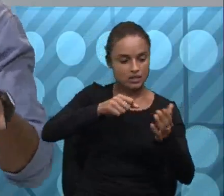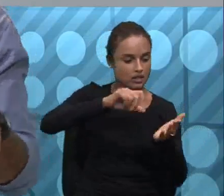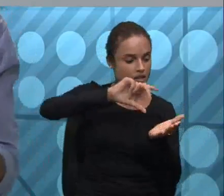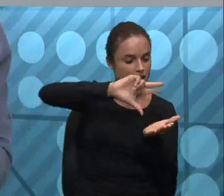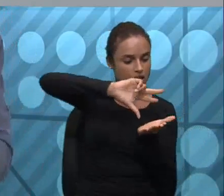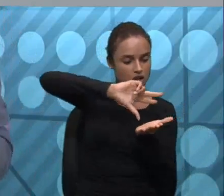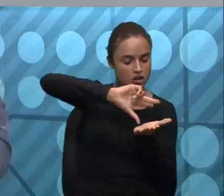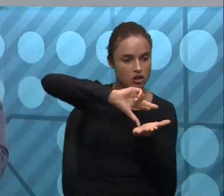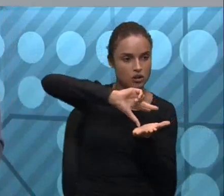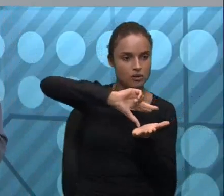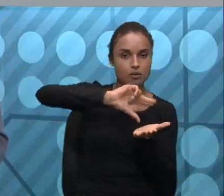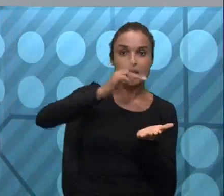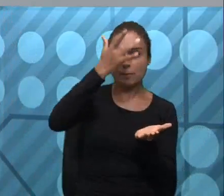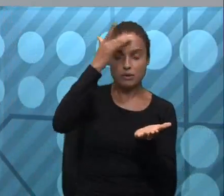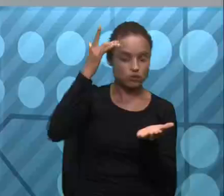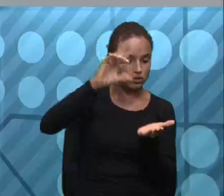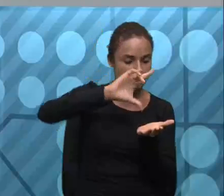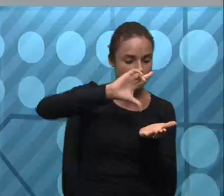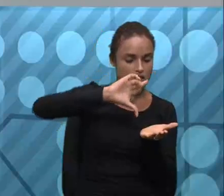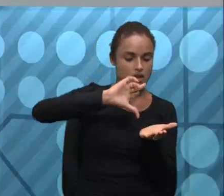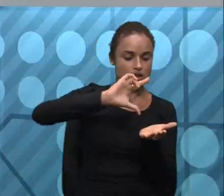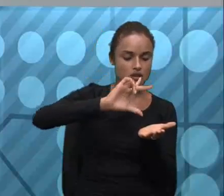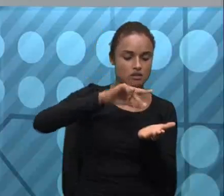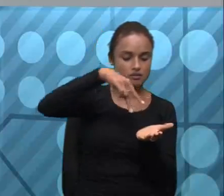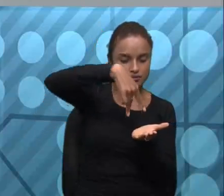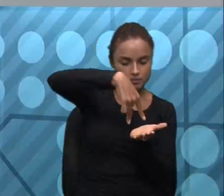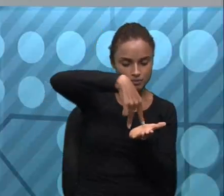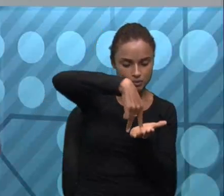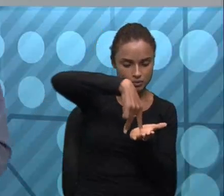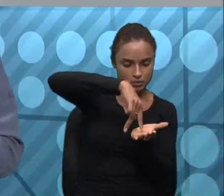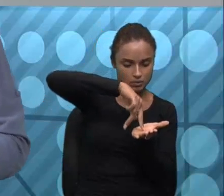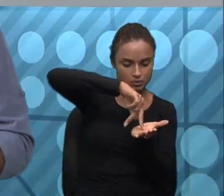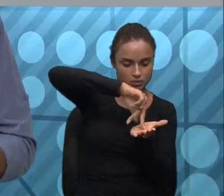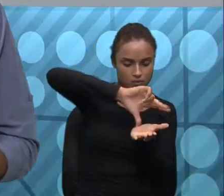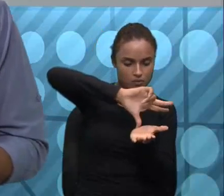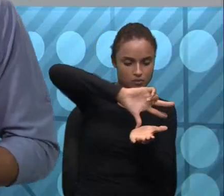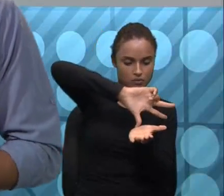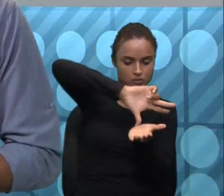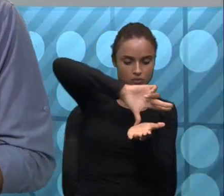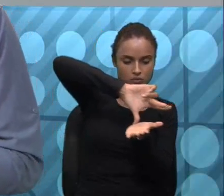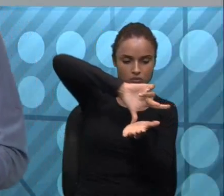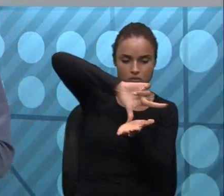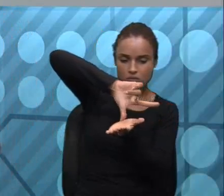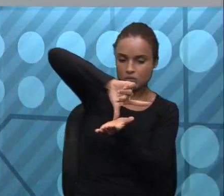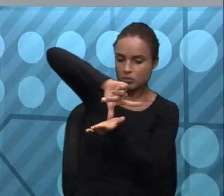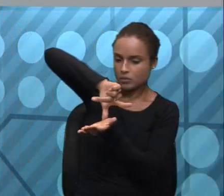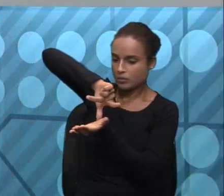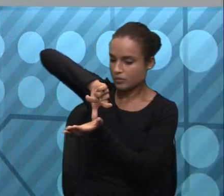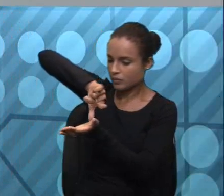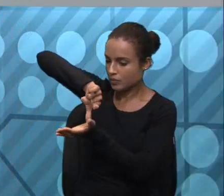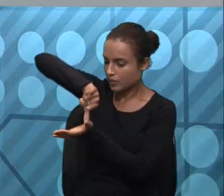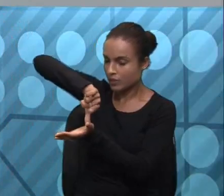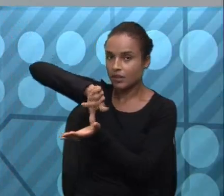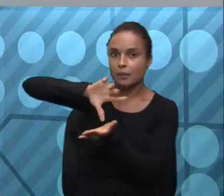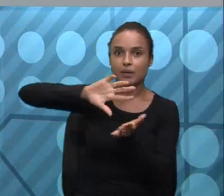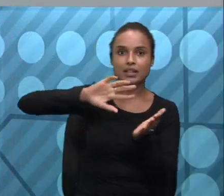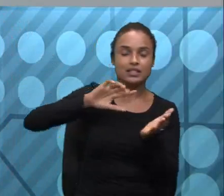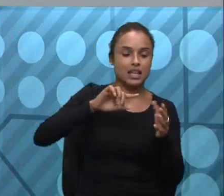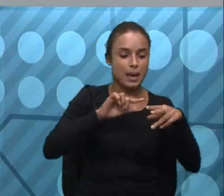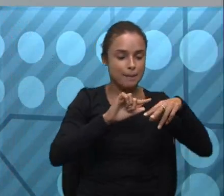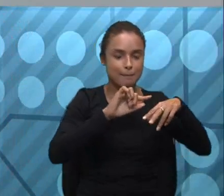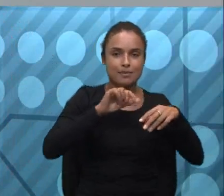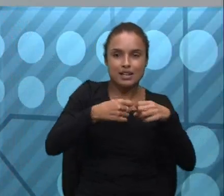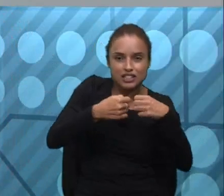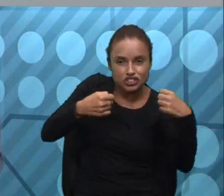para ele, bater na bola. Tá certo? Ótima pergunta. Dúvida do aluno também lá no Polo da